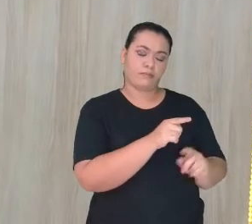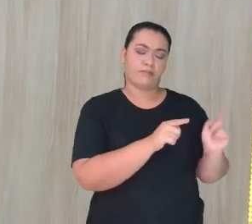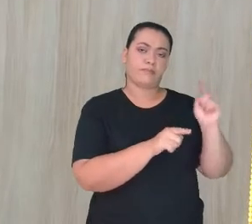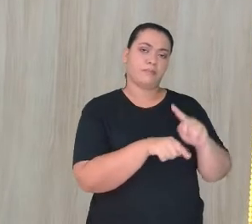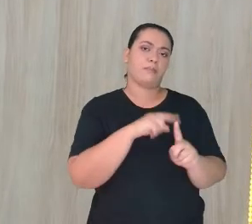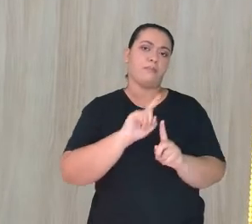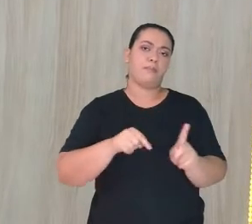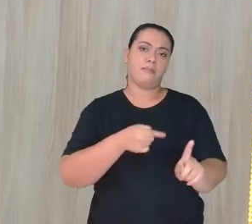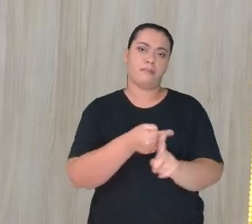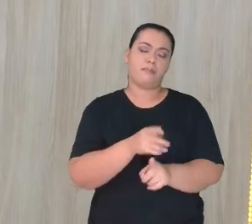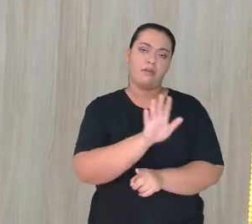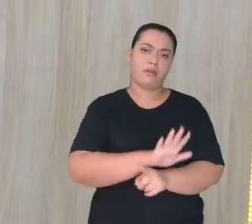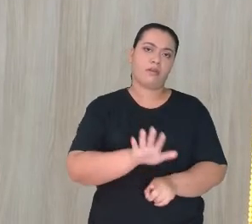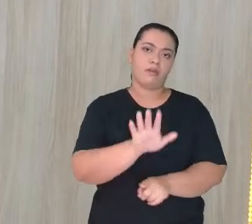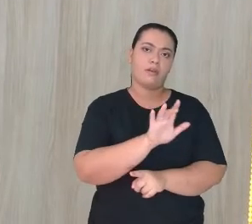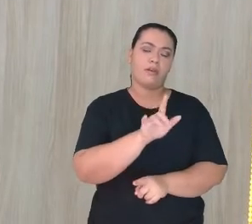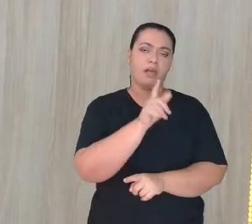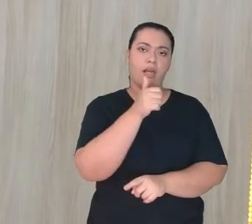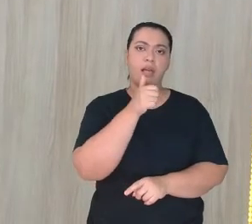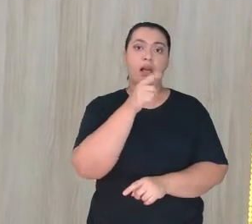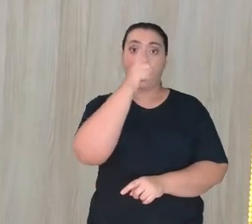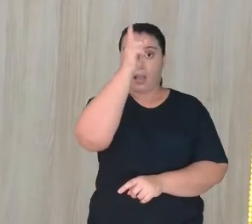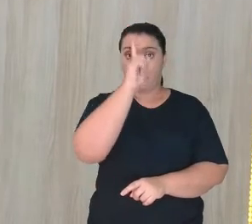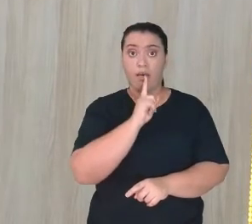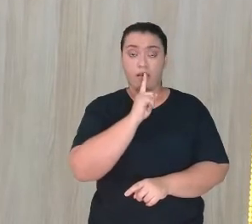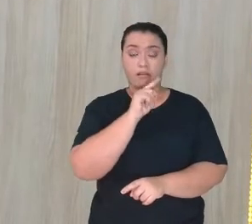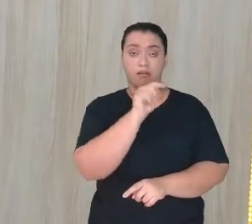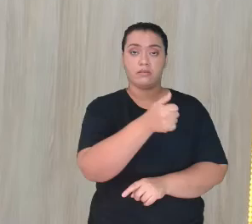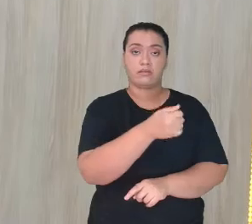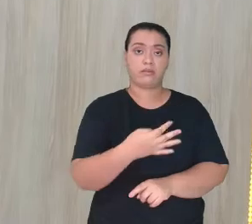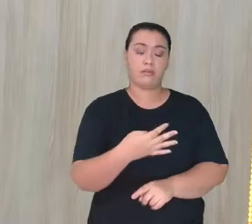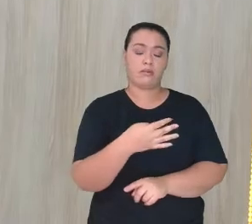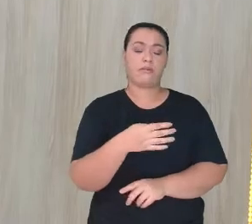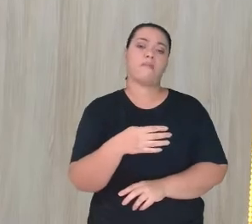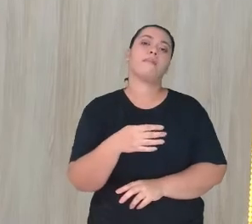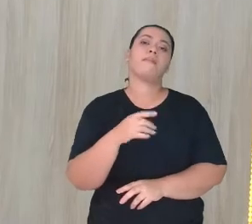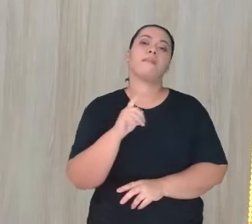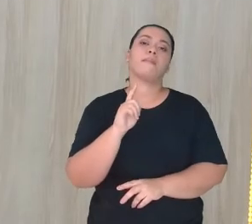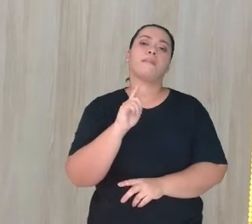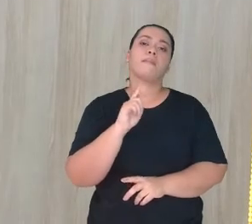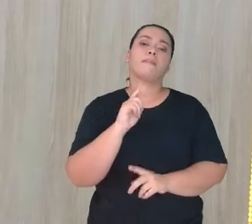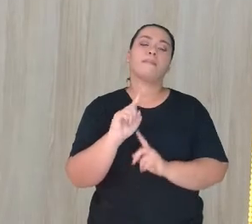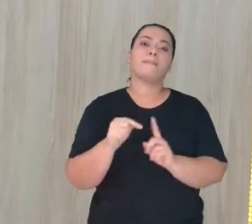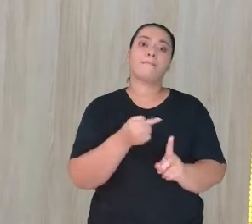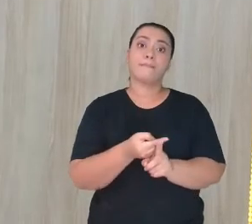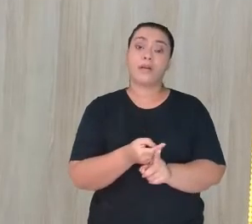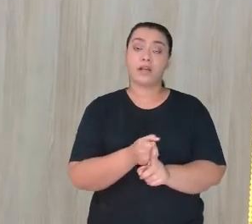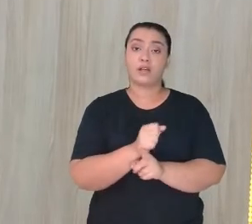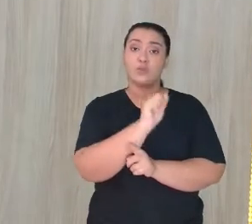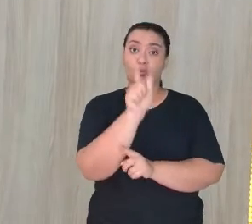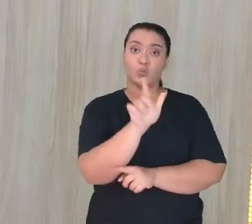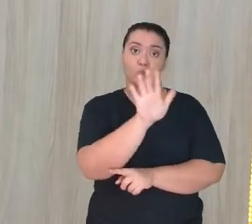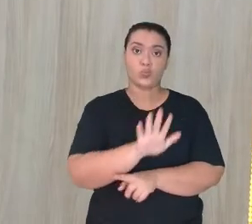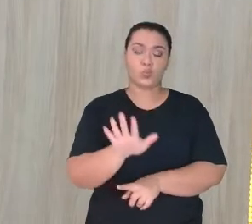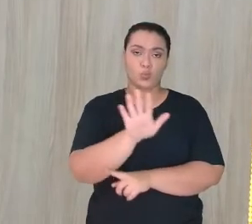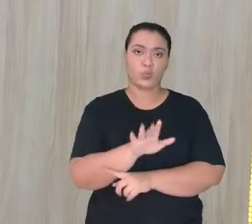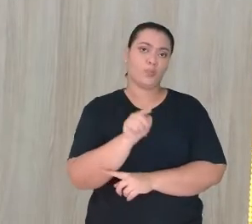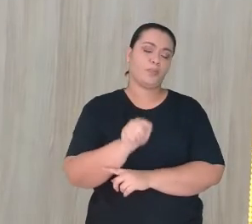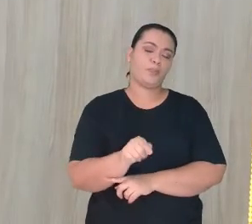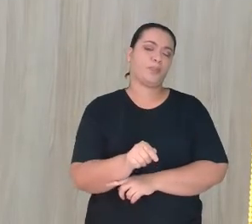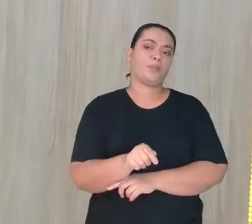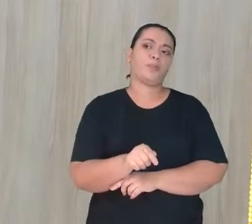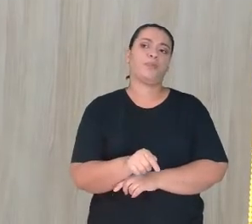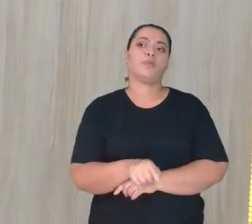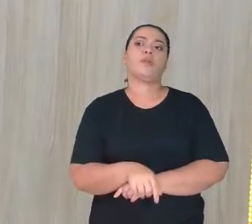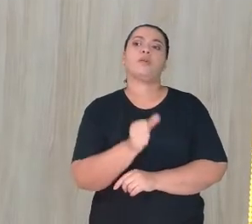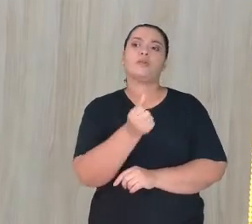a área amarela, que é a área do quadrado, 144. Depois a gente vai, além de somar a área amarela, vai somar também a